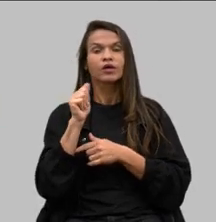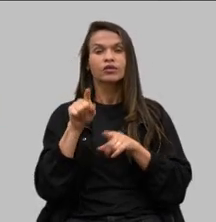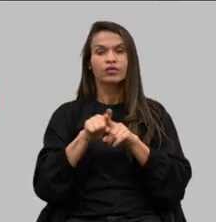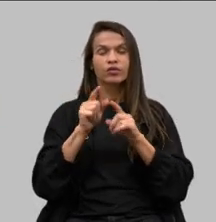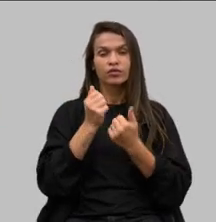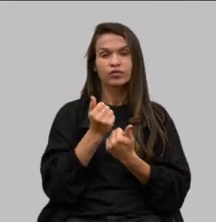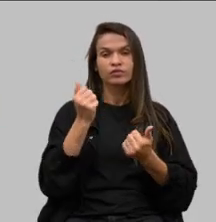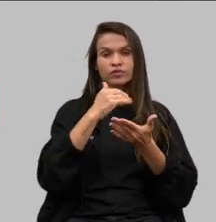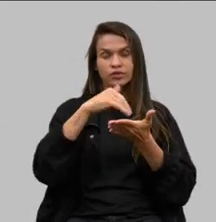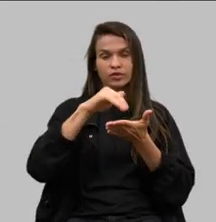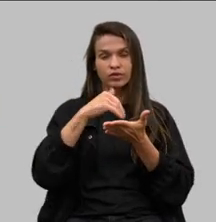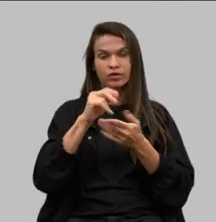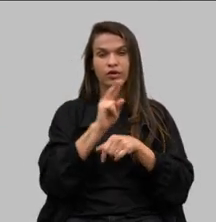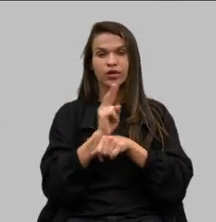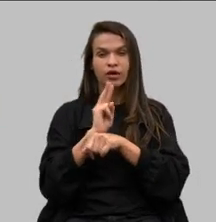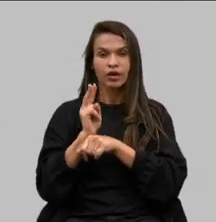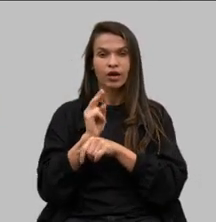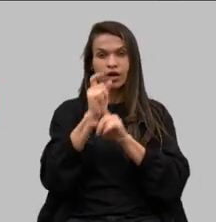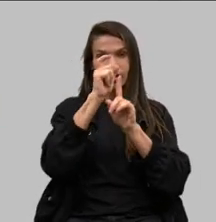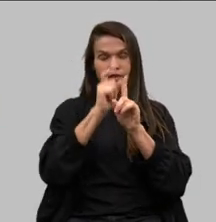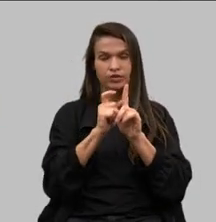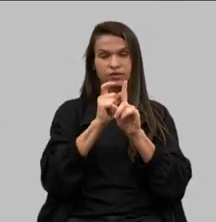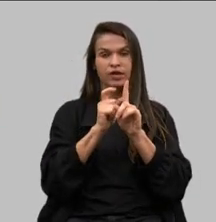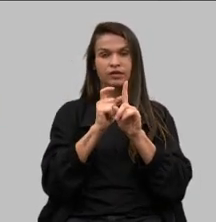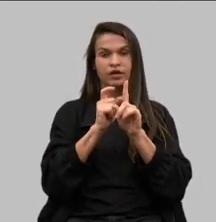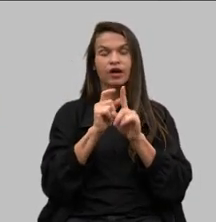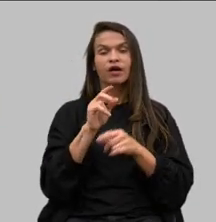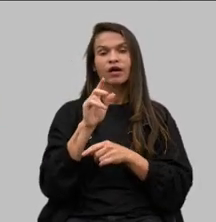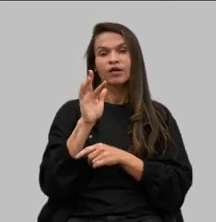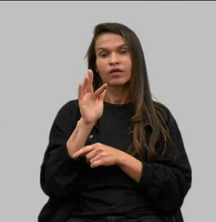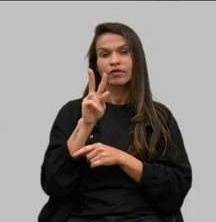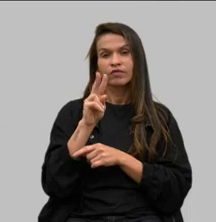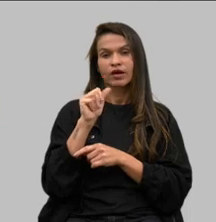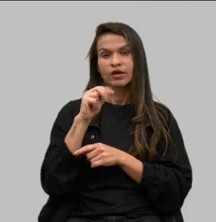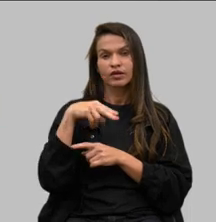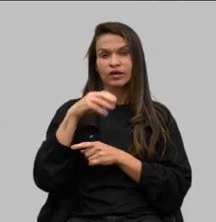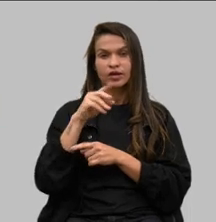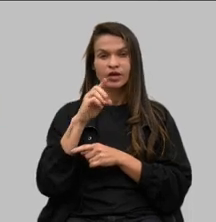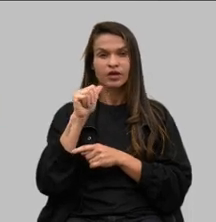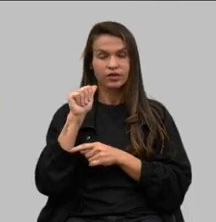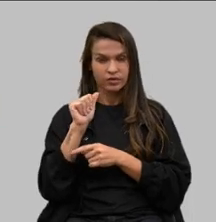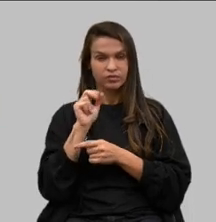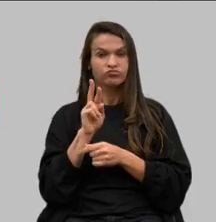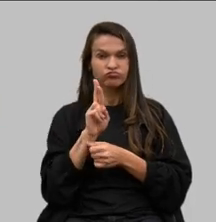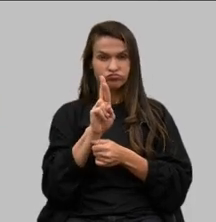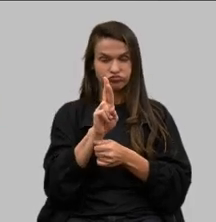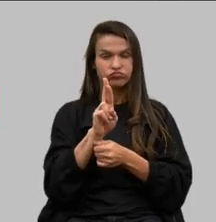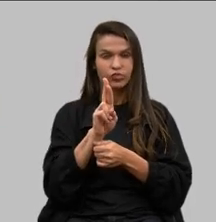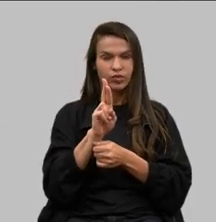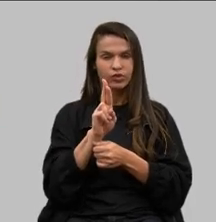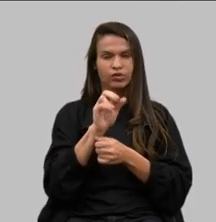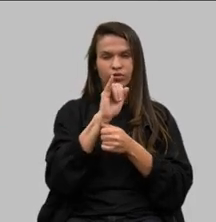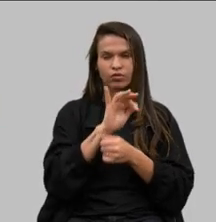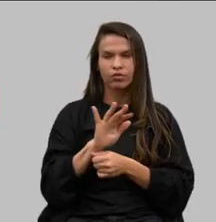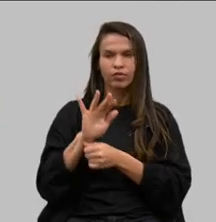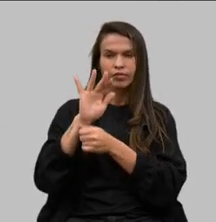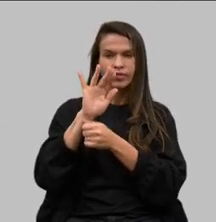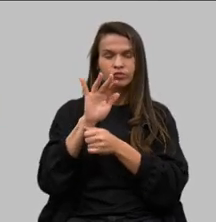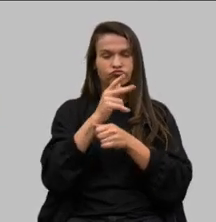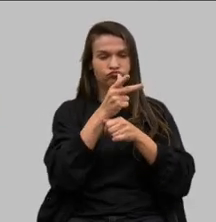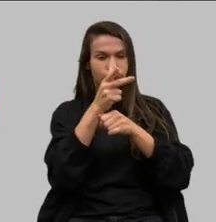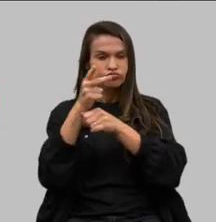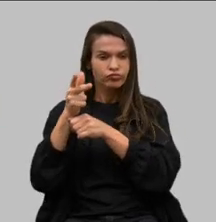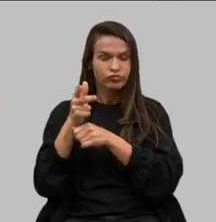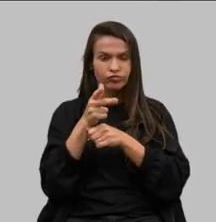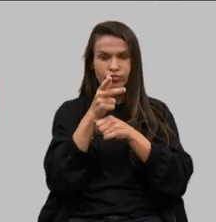representada pela Vanessa que a partir da detecção com imagem de satélite e pelo